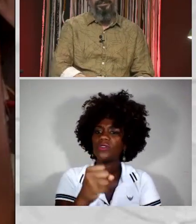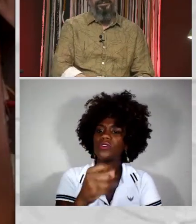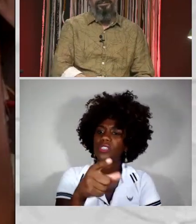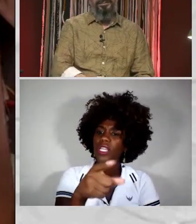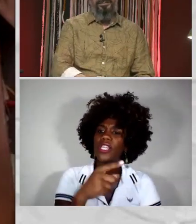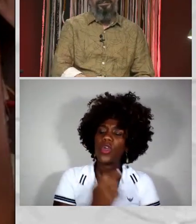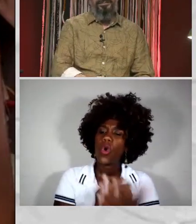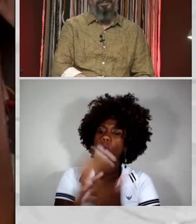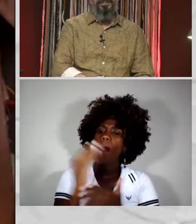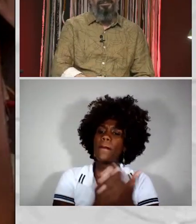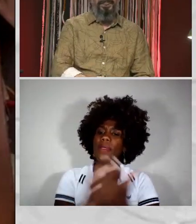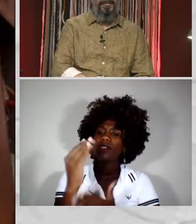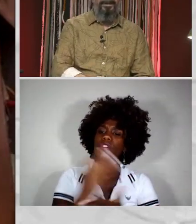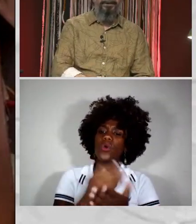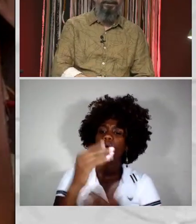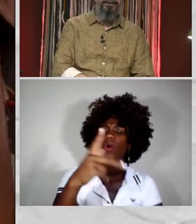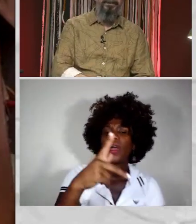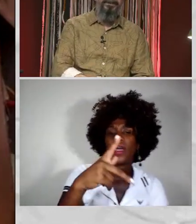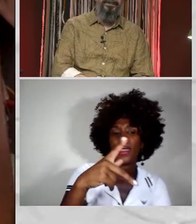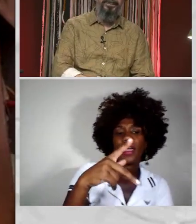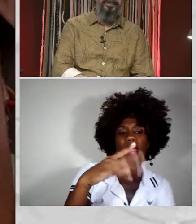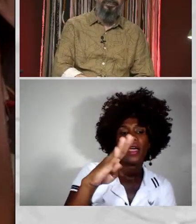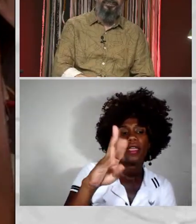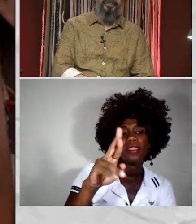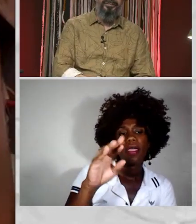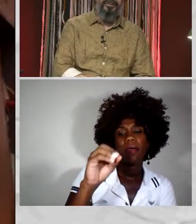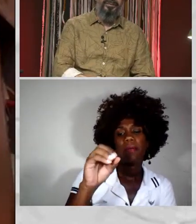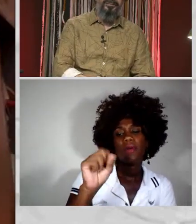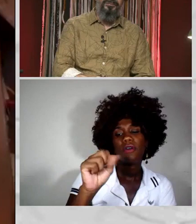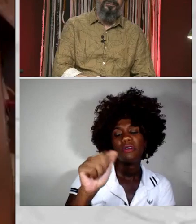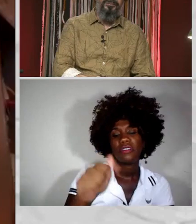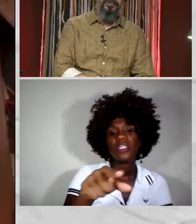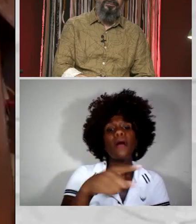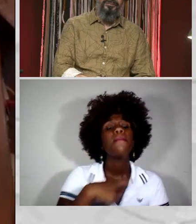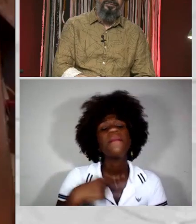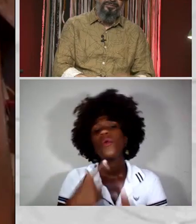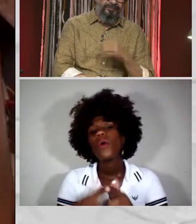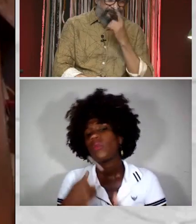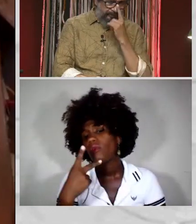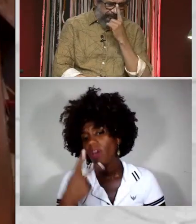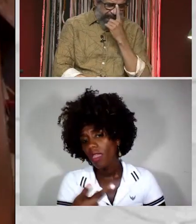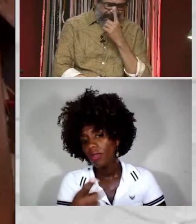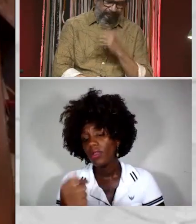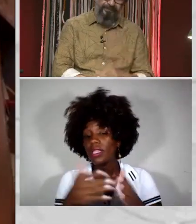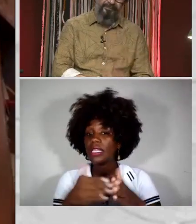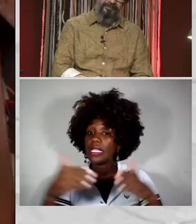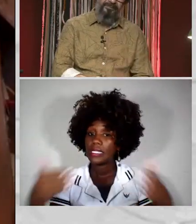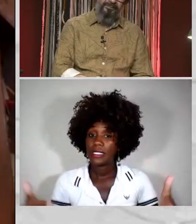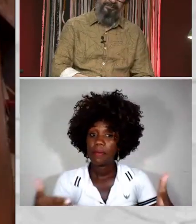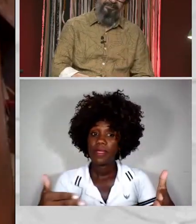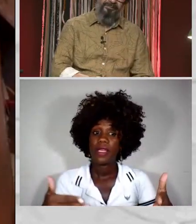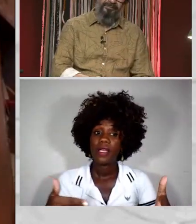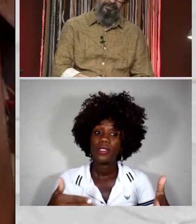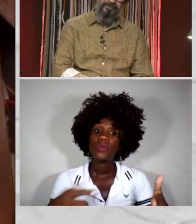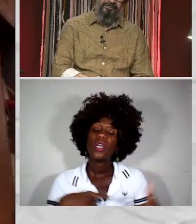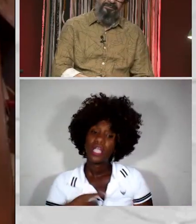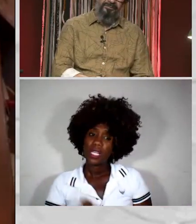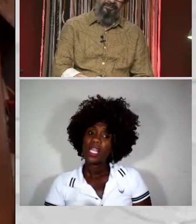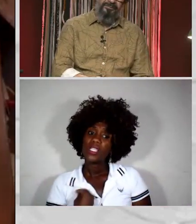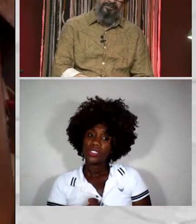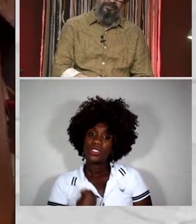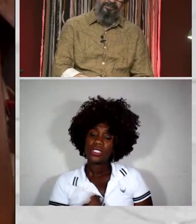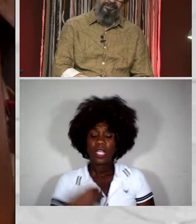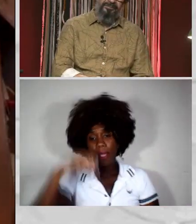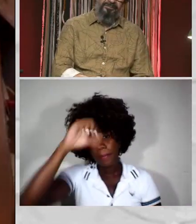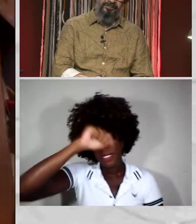na prosa agora com um livro de contos extraordinário. Por que, que eu estou dizendo isso? Nesse ambiente virtual que a gente precisou